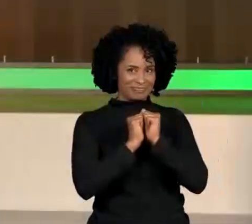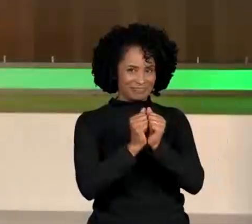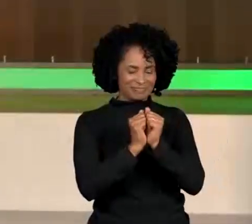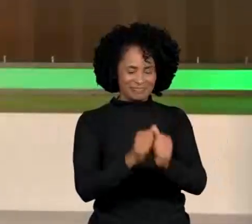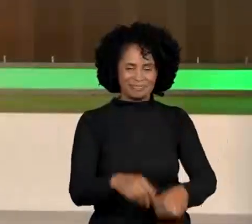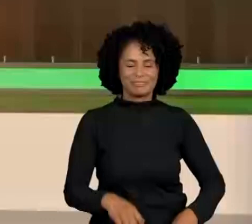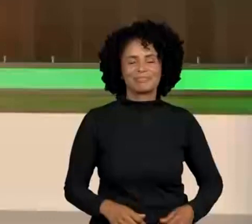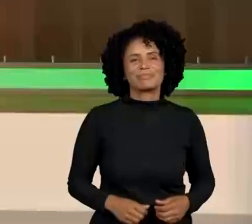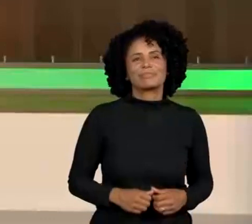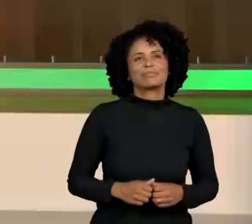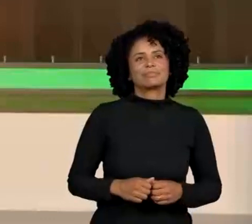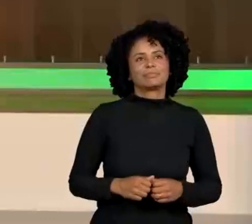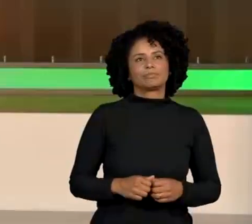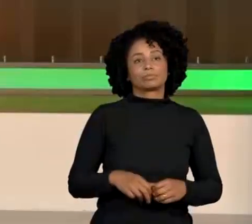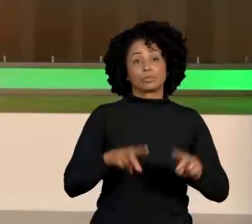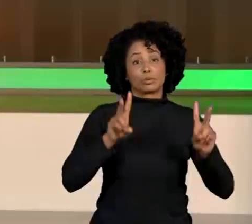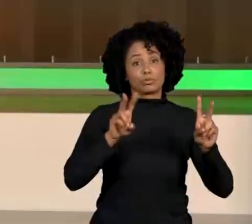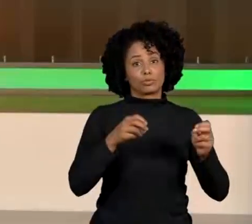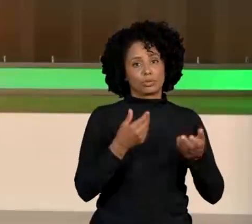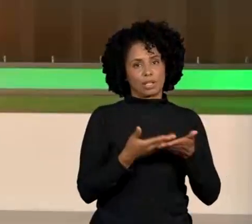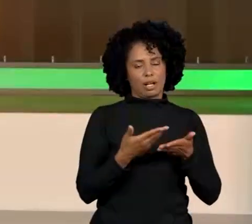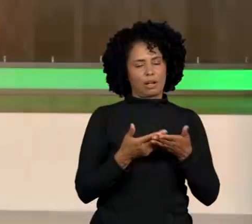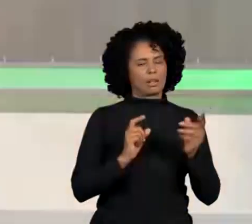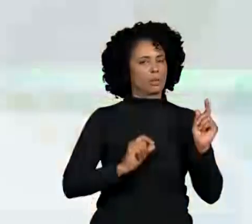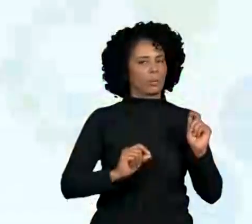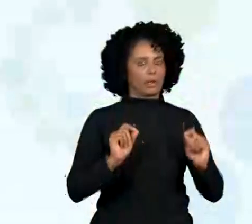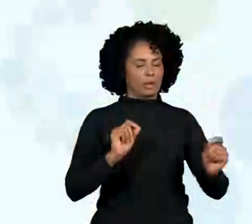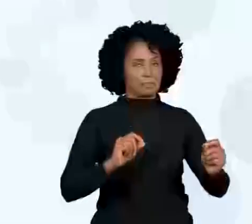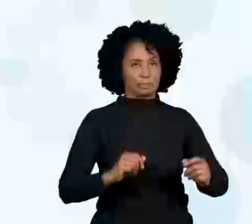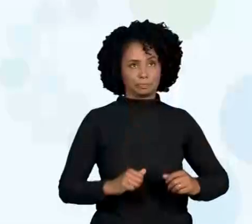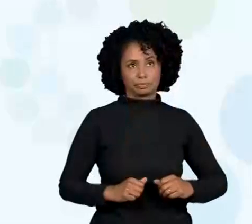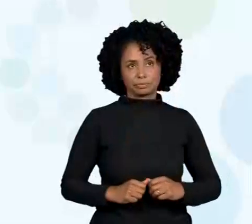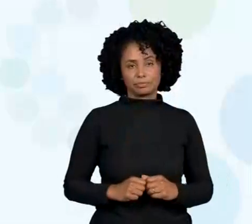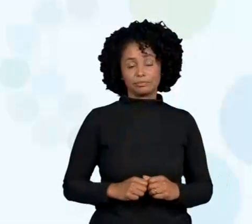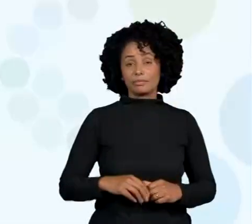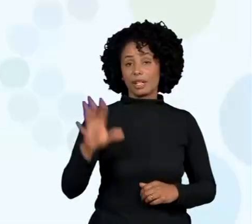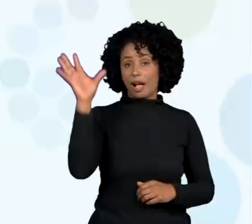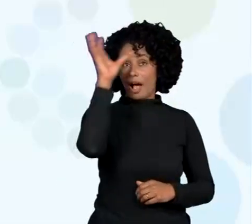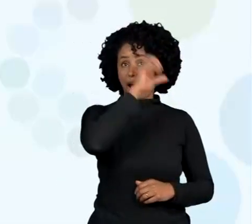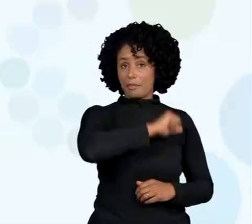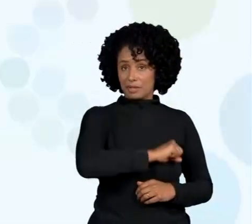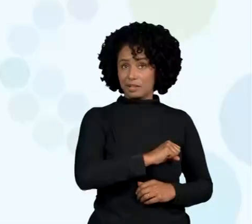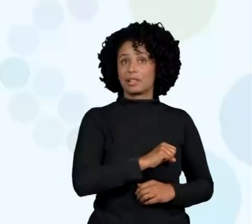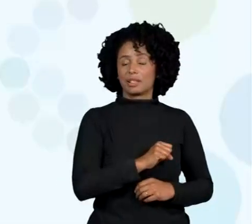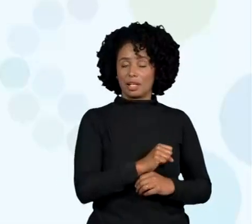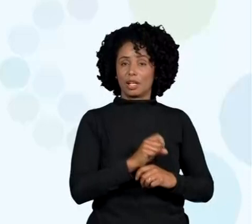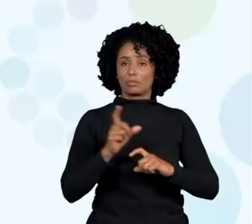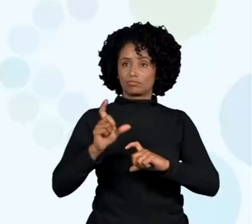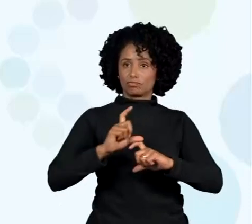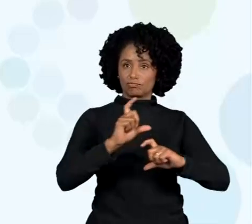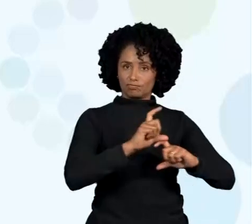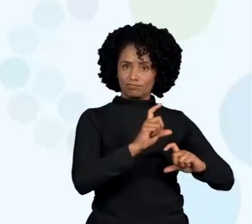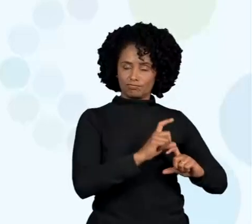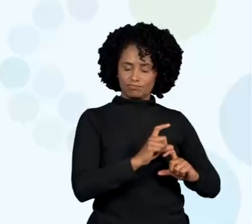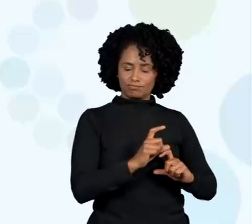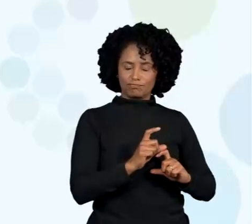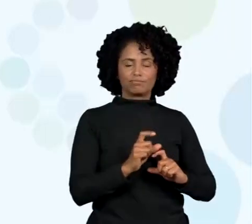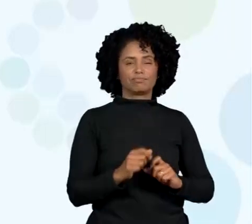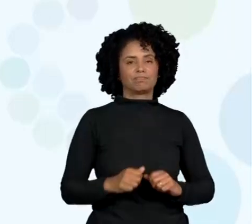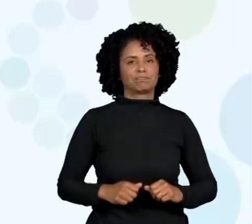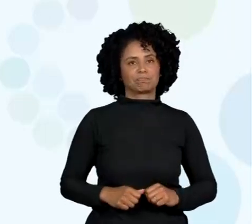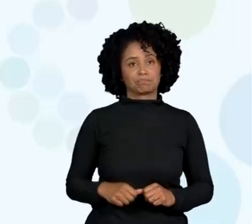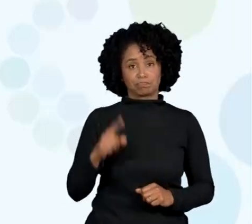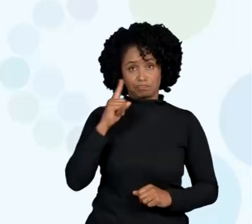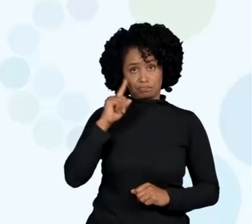junto. O título desta aula é Aprendendo com Tirinhas. Então, aqui a